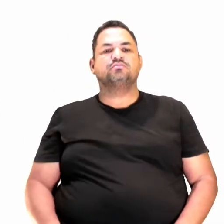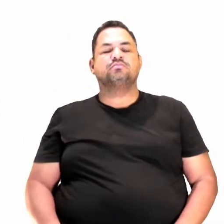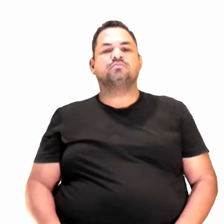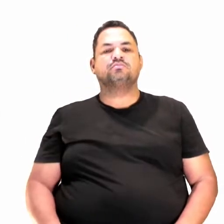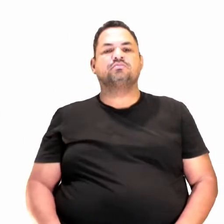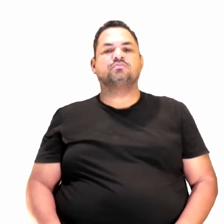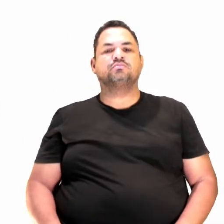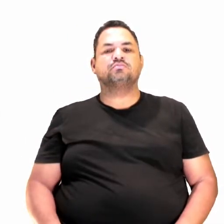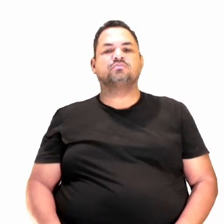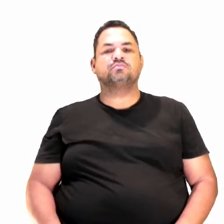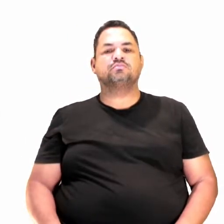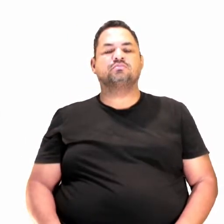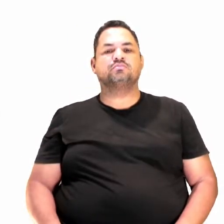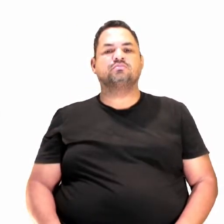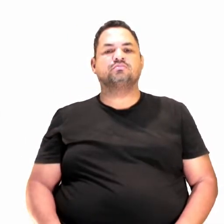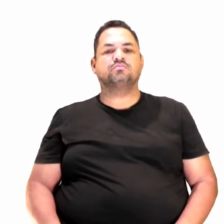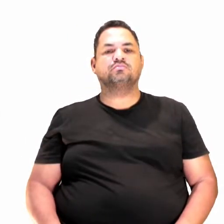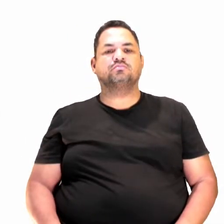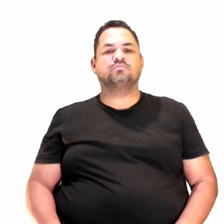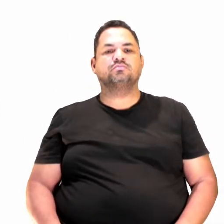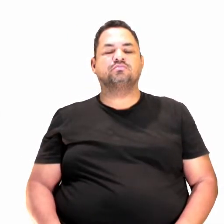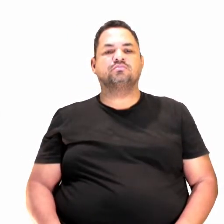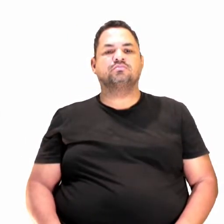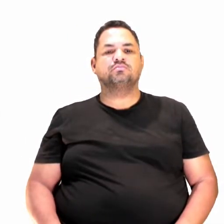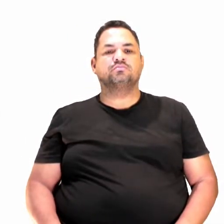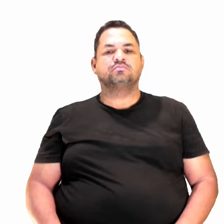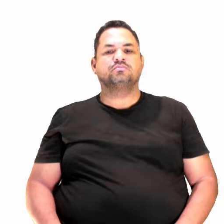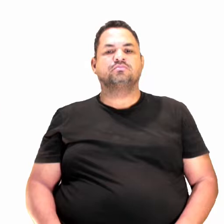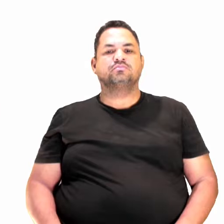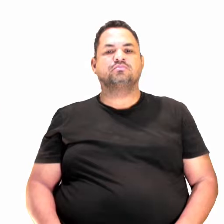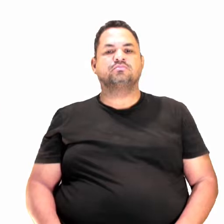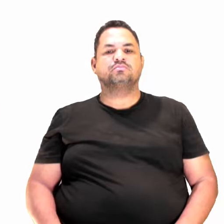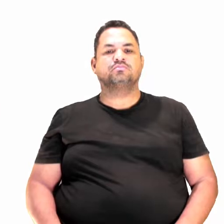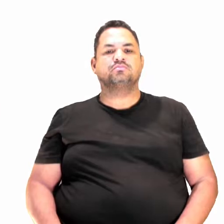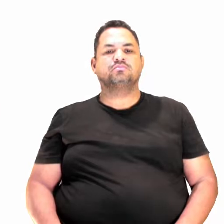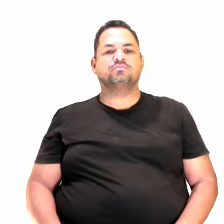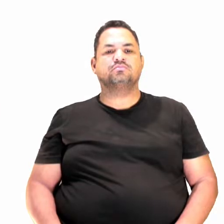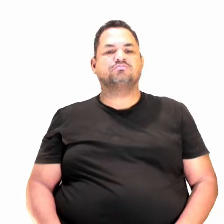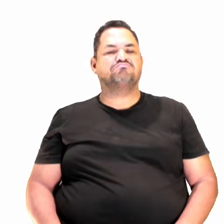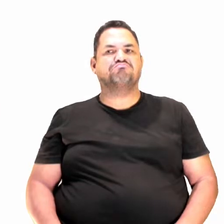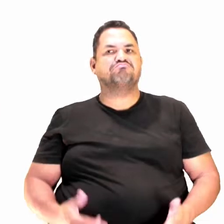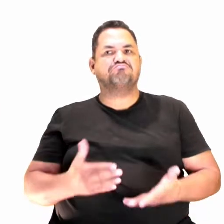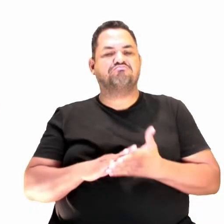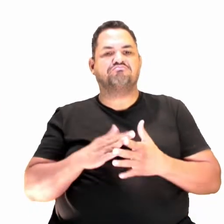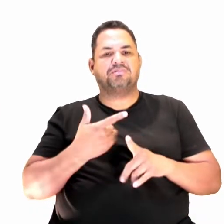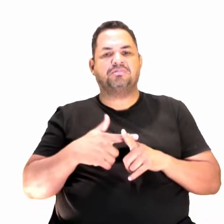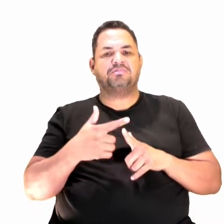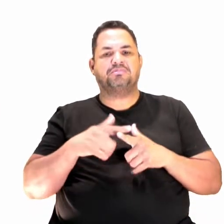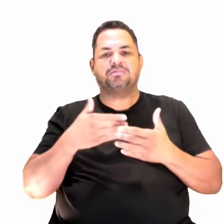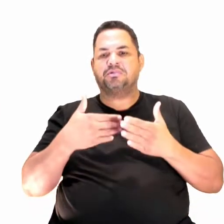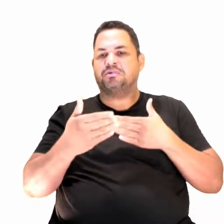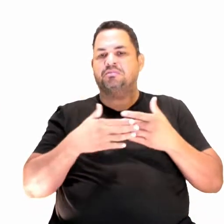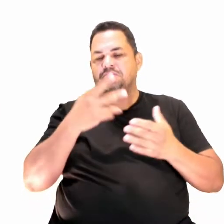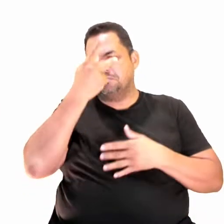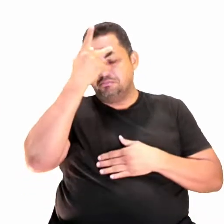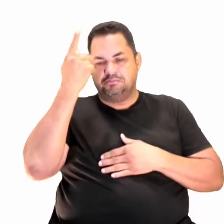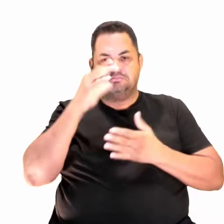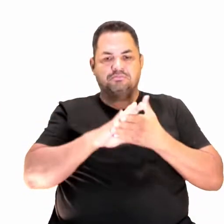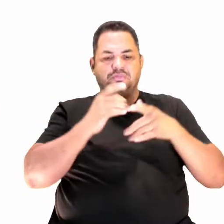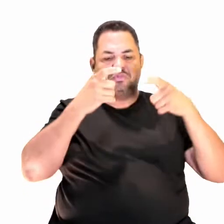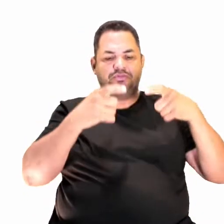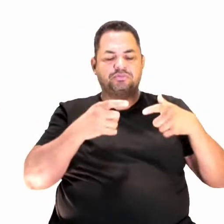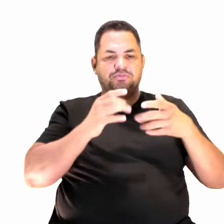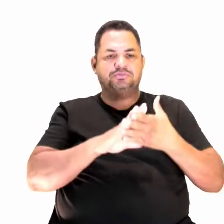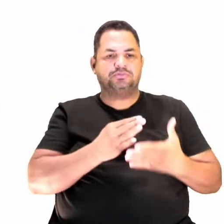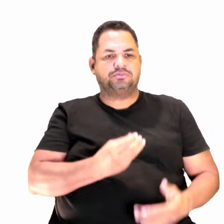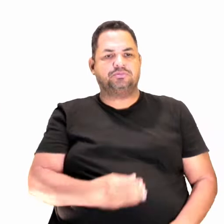don't care who you are. Então, distúrbios alimentares não se importam com o que você é, where you live, onde você mora, how